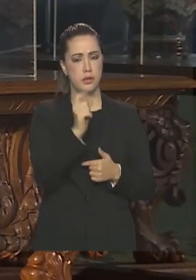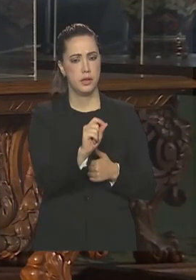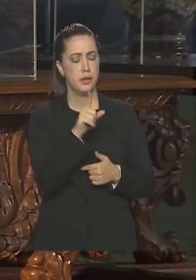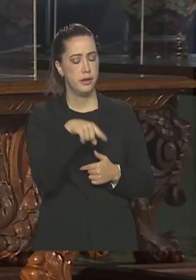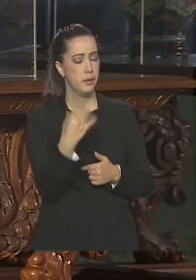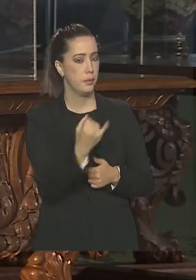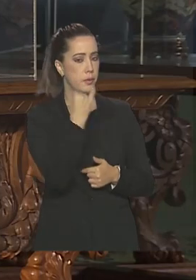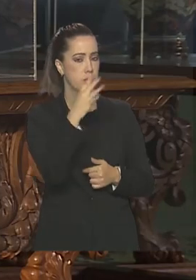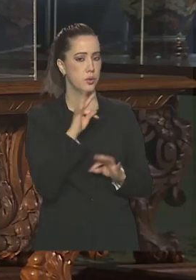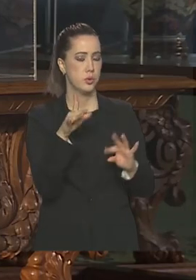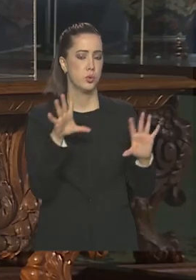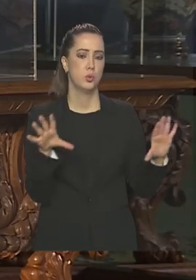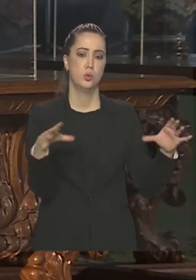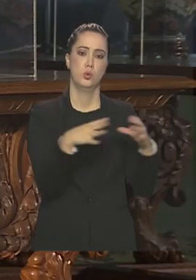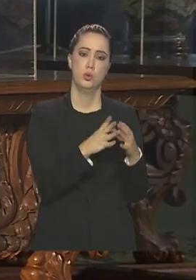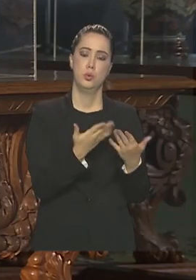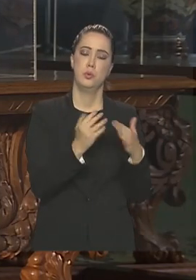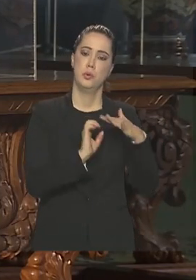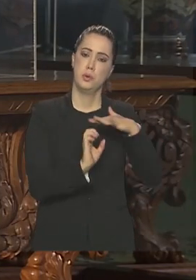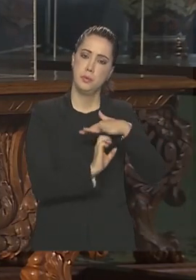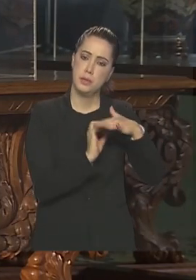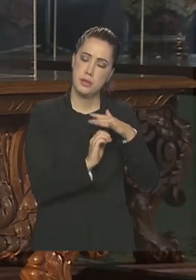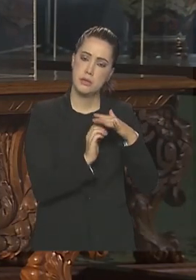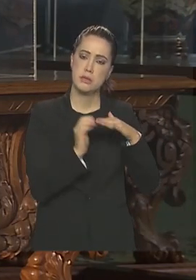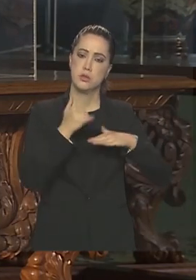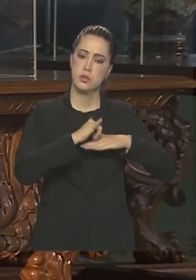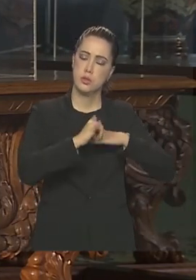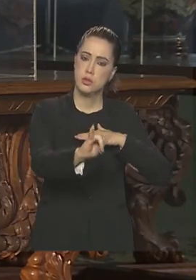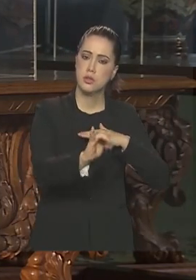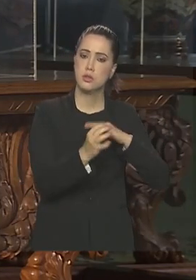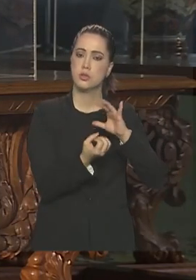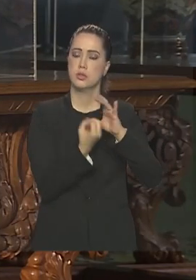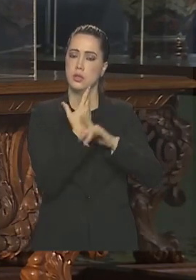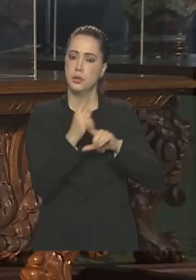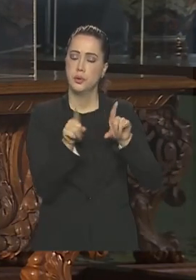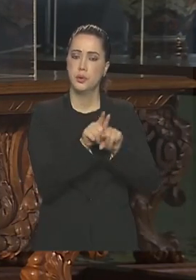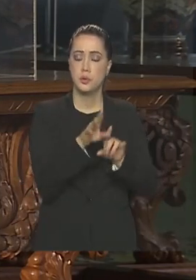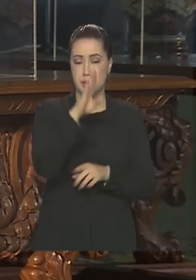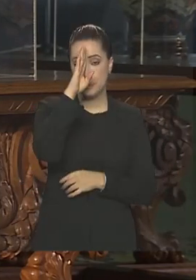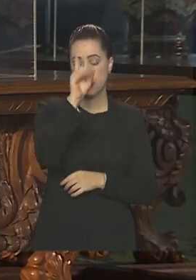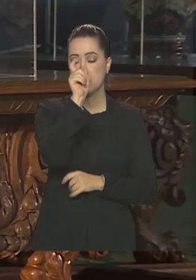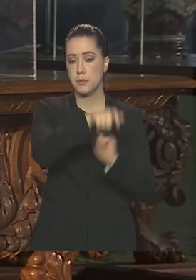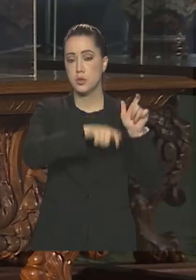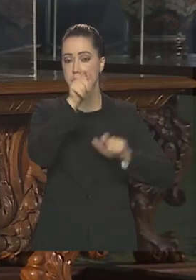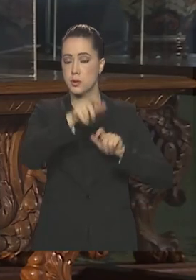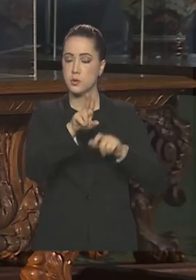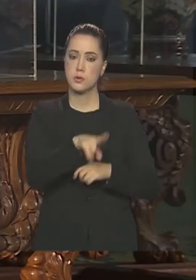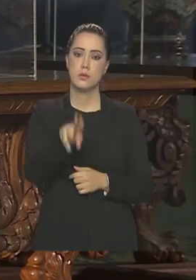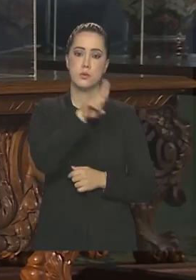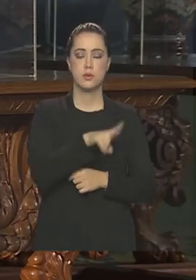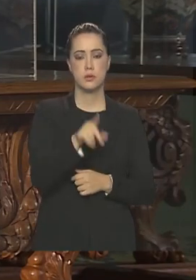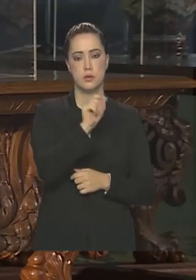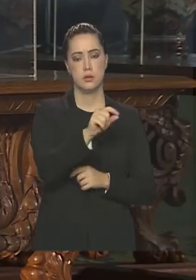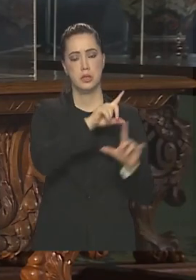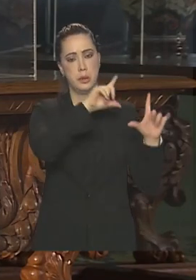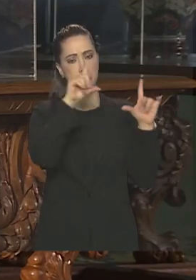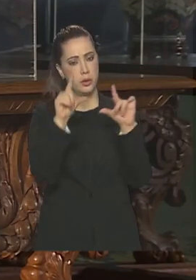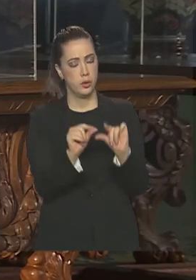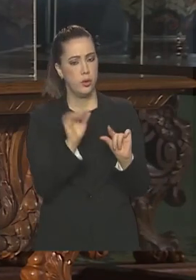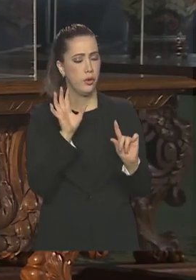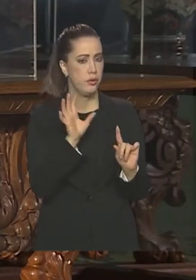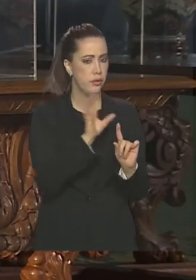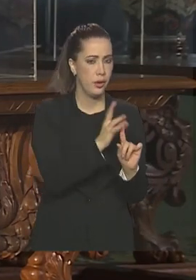beneficia todo o segmento, distribuidoras, transmissoras, geradoras e principalmente os consumidores, que terão menores